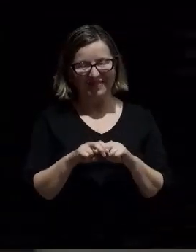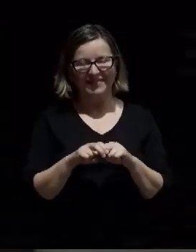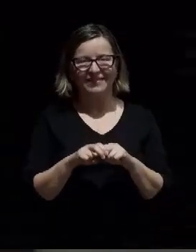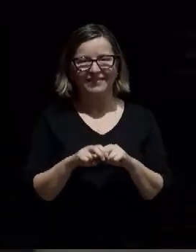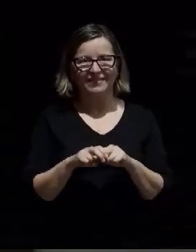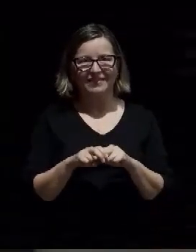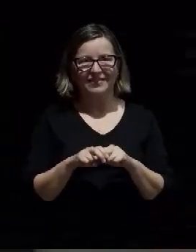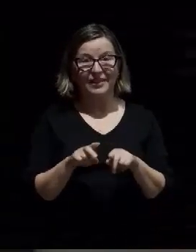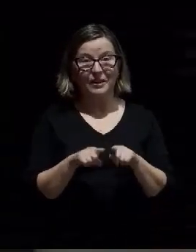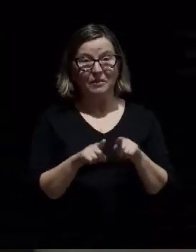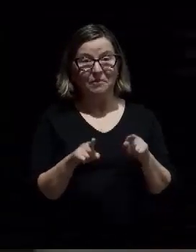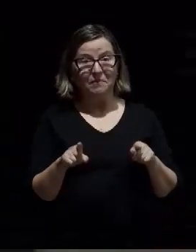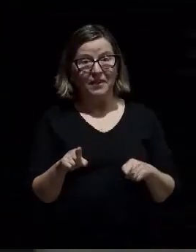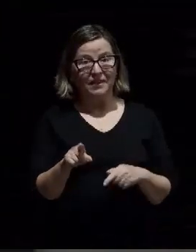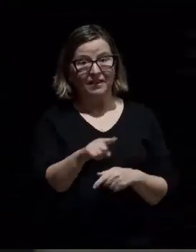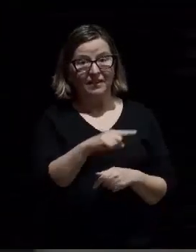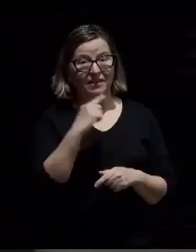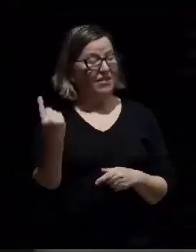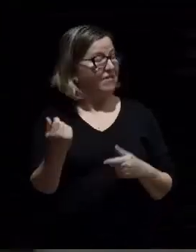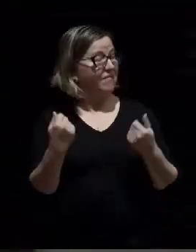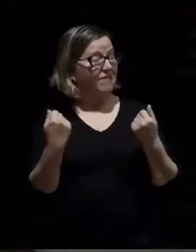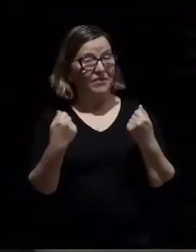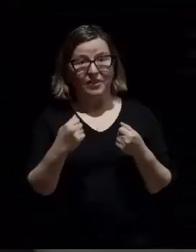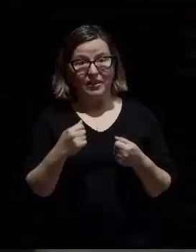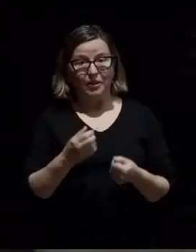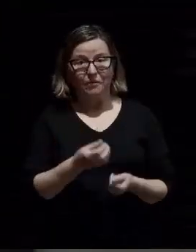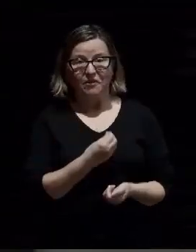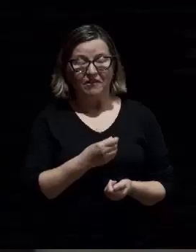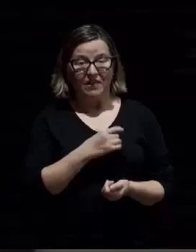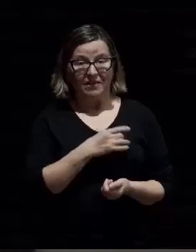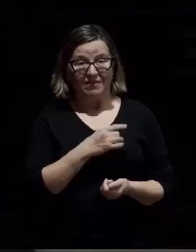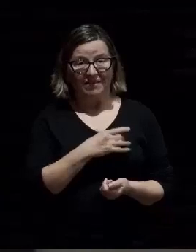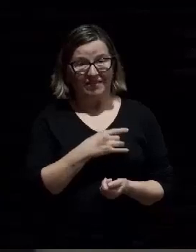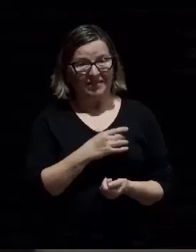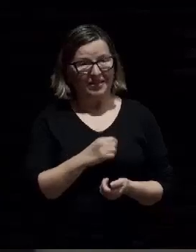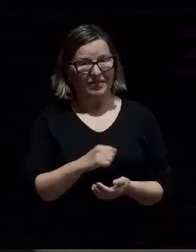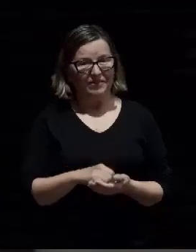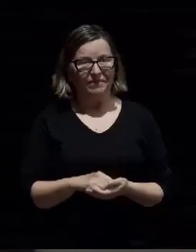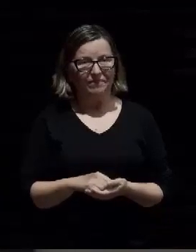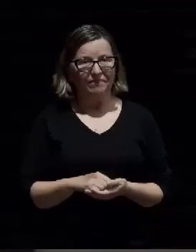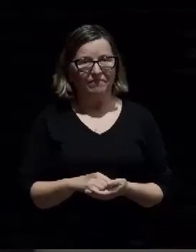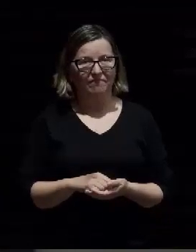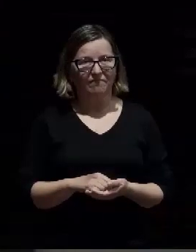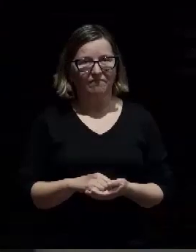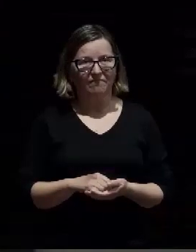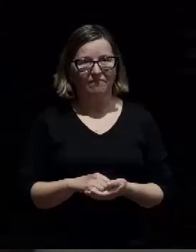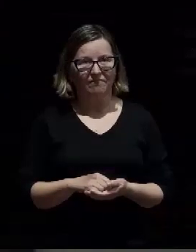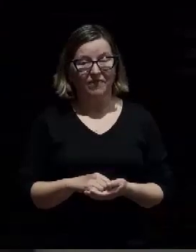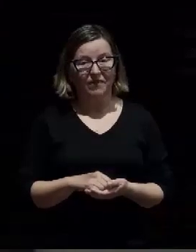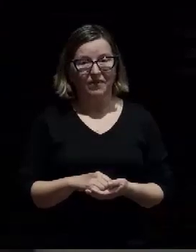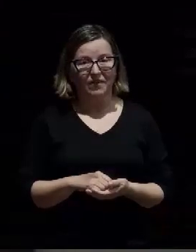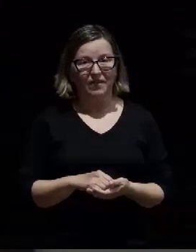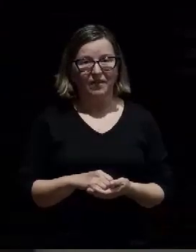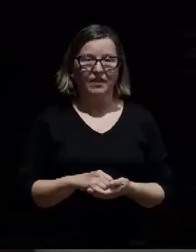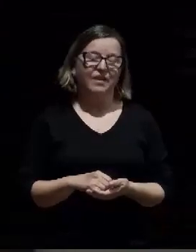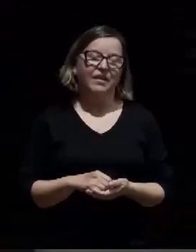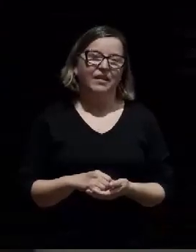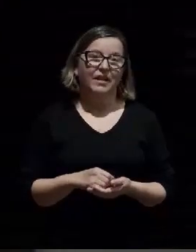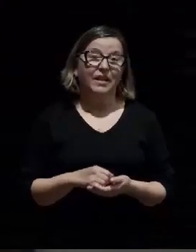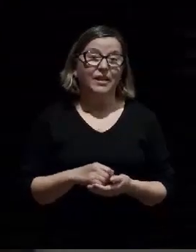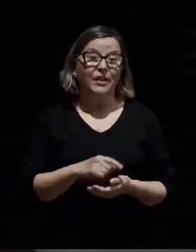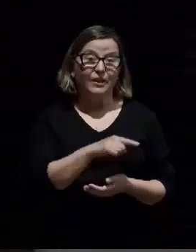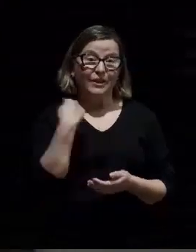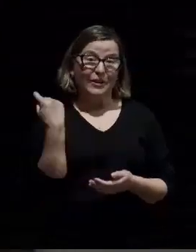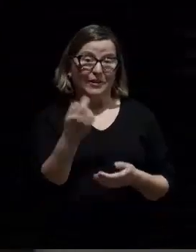Mas nós não temos que viver com paura, seja ela subindo ou descendo. Nós temos que viver